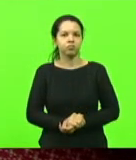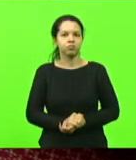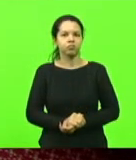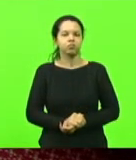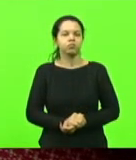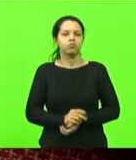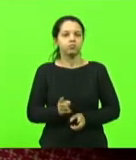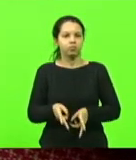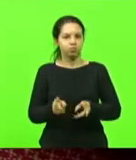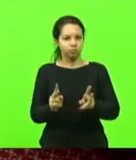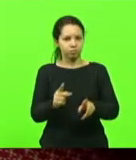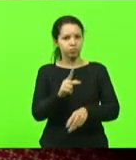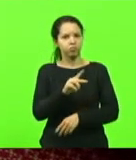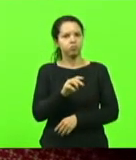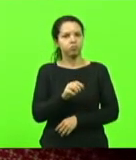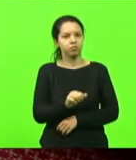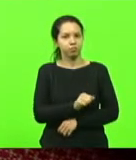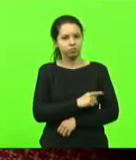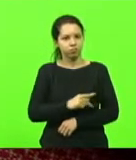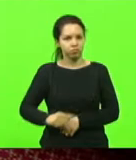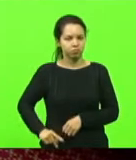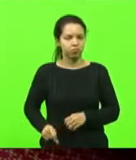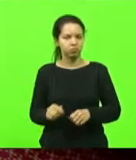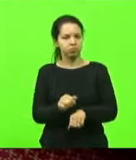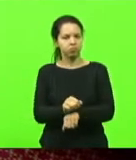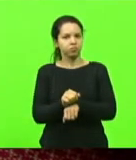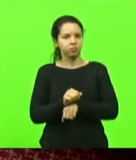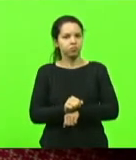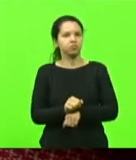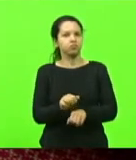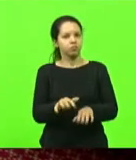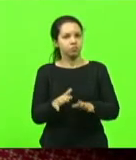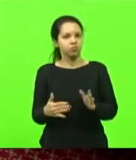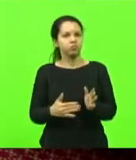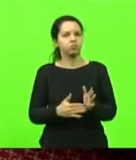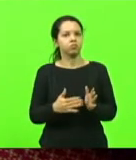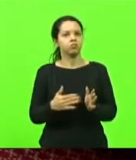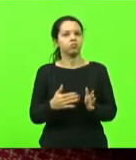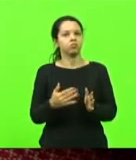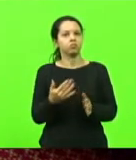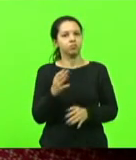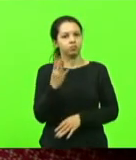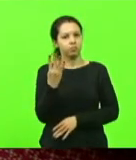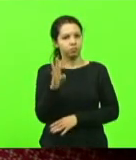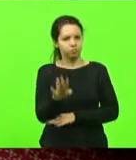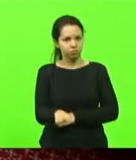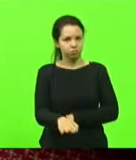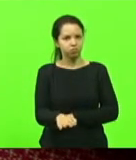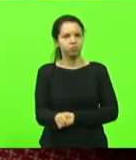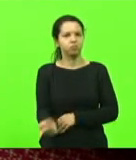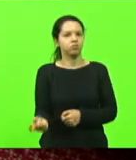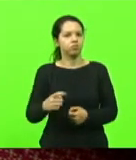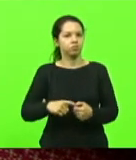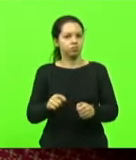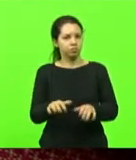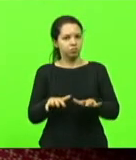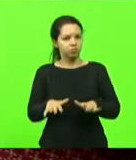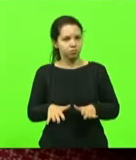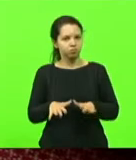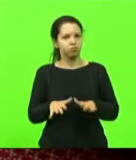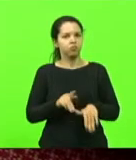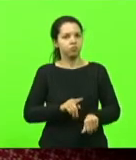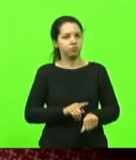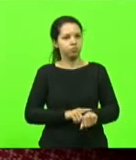O senhor presidente suspendeu a sessão até as 16 horas. Reaberta a sessão. O senhor presidente adentrou no próximo horário.